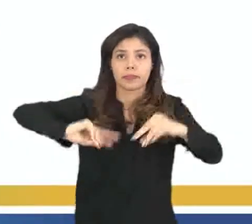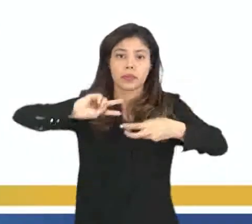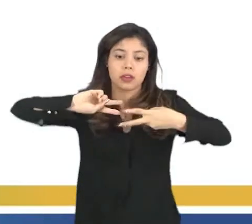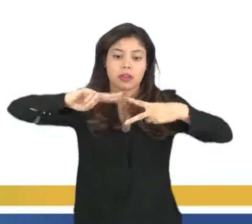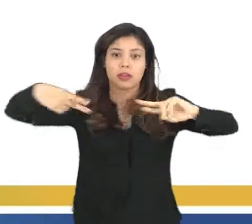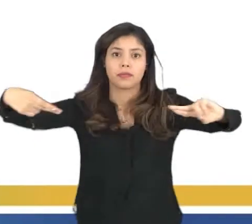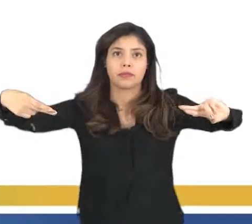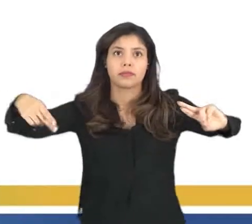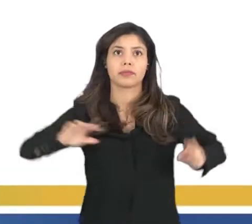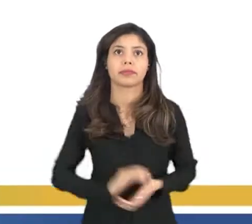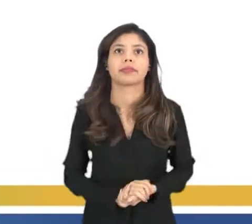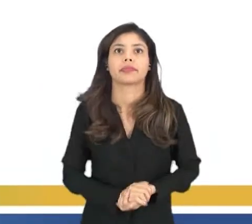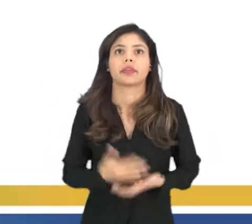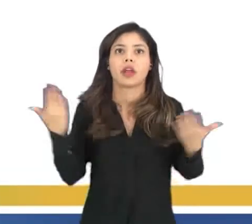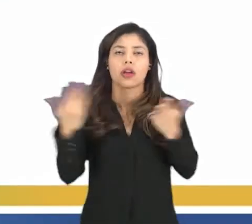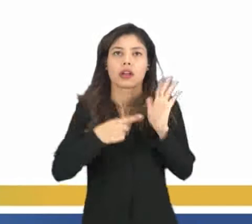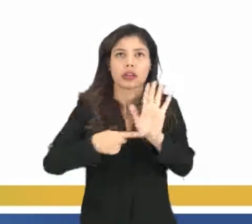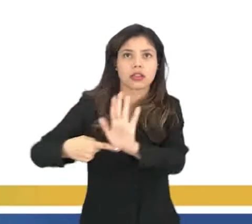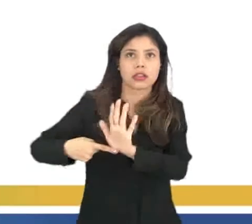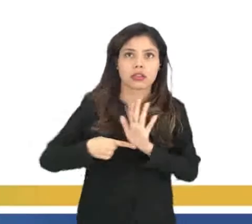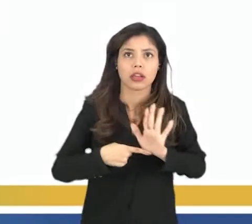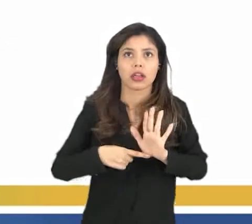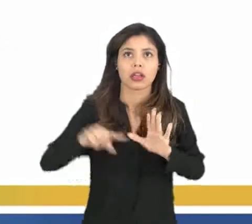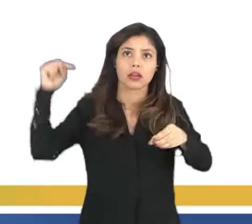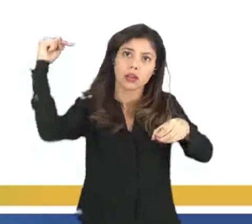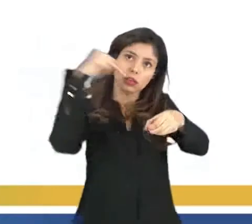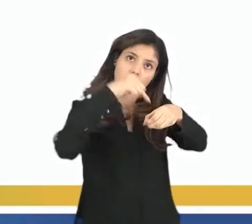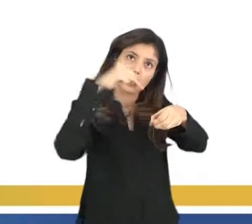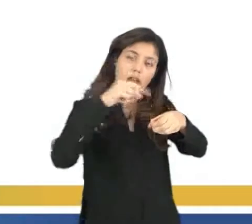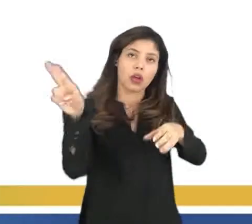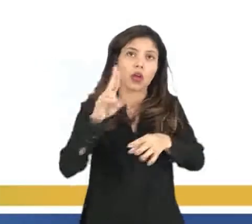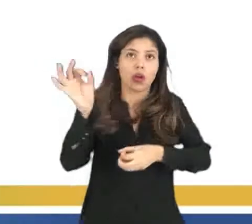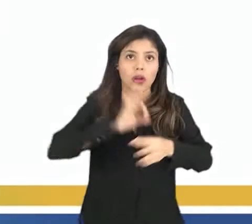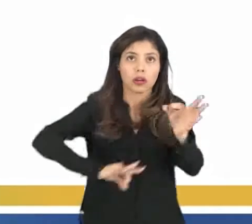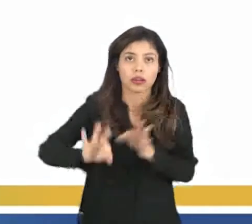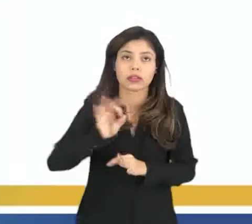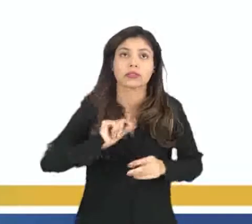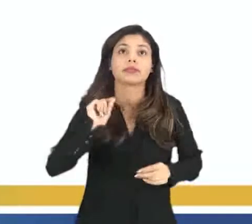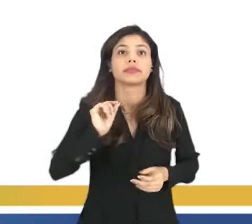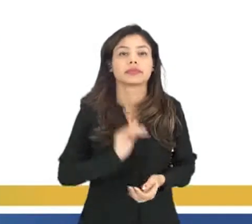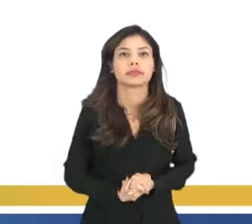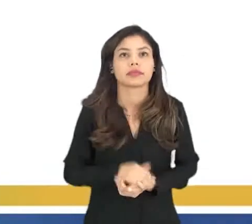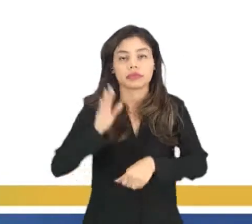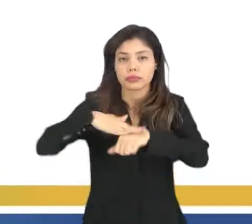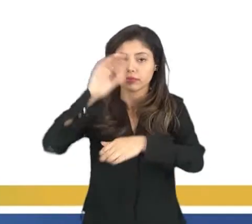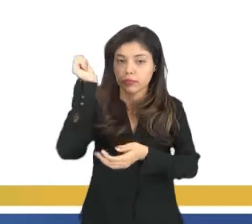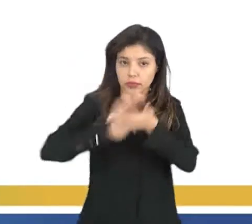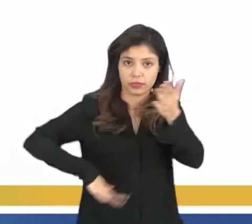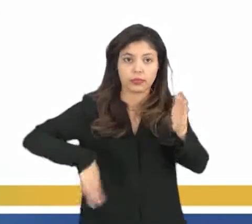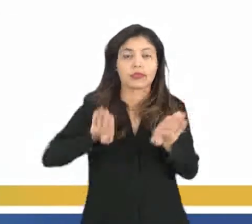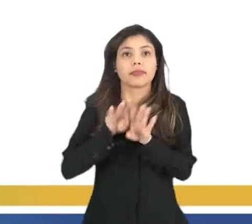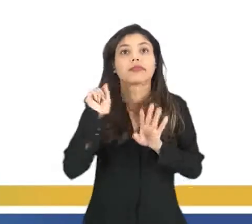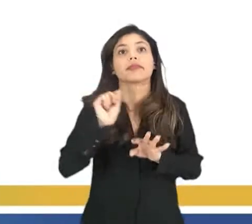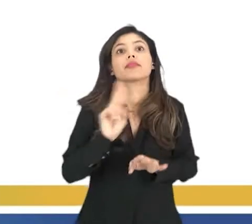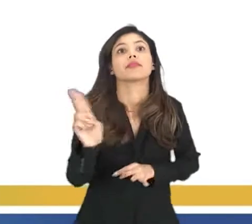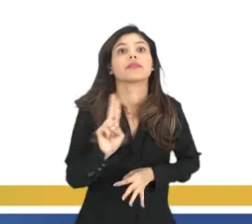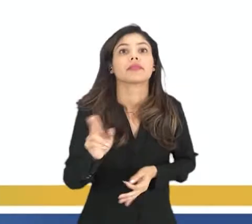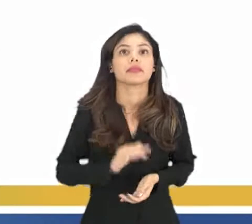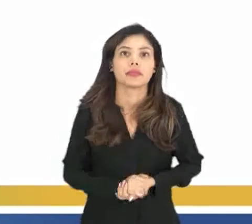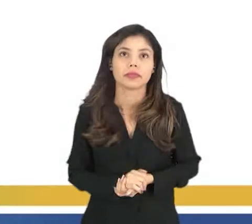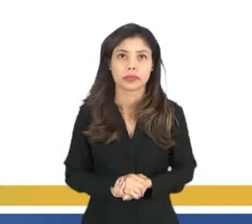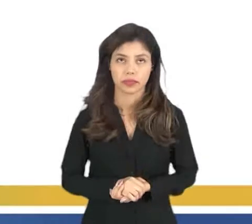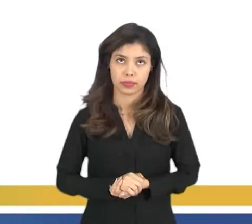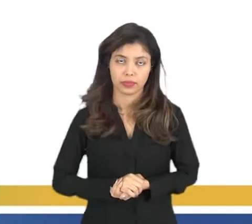genético. As células que apresentam um núcleo definido, que são mais organizadas, que têm mais atividades acontecendo, como é que elas são